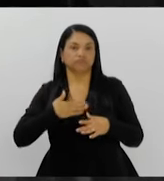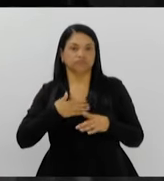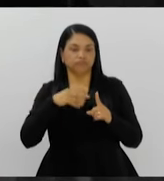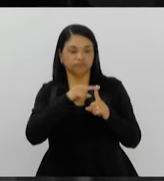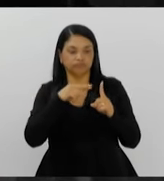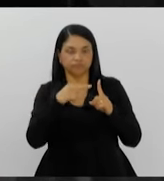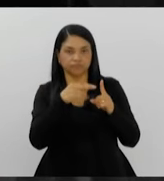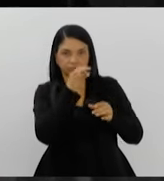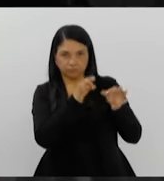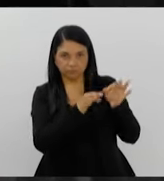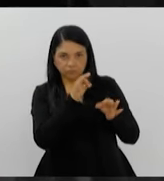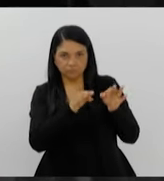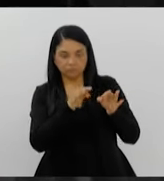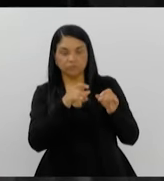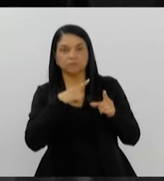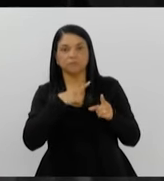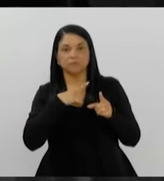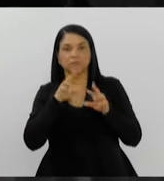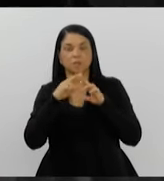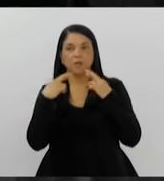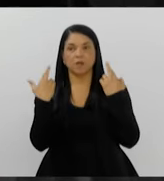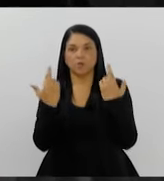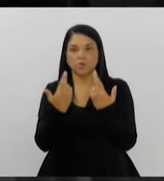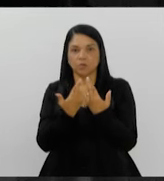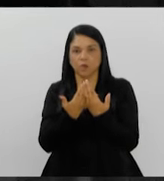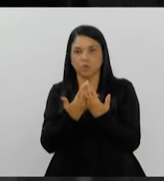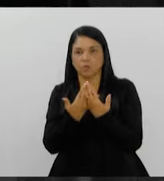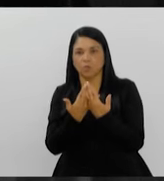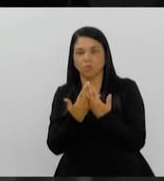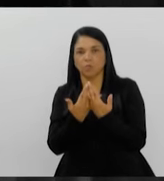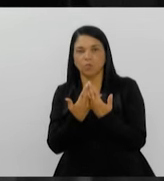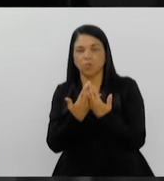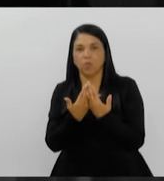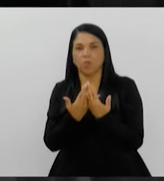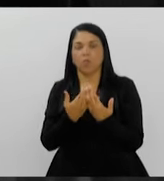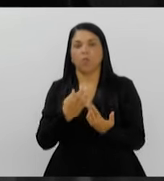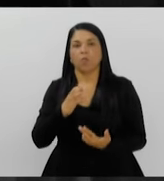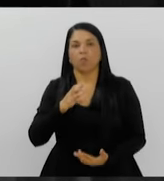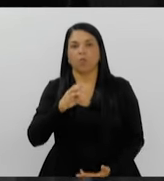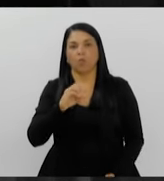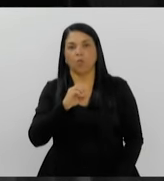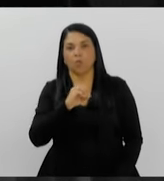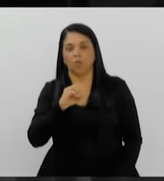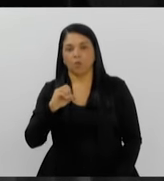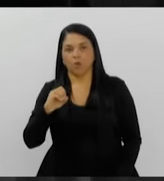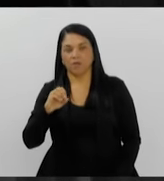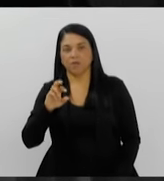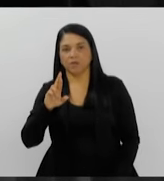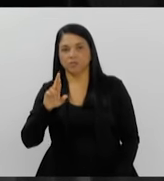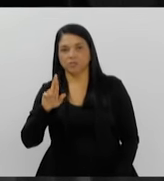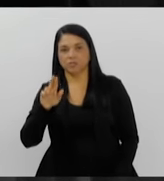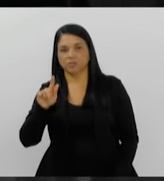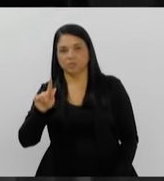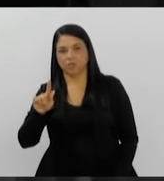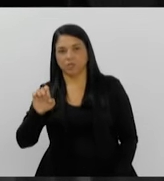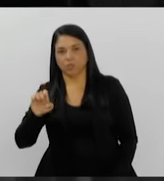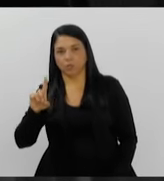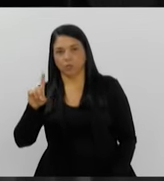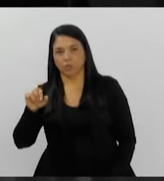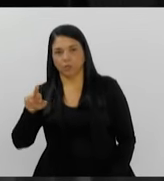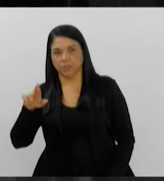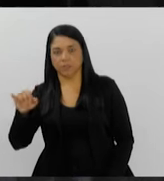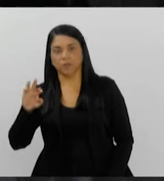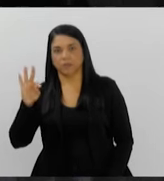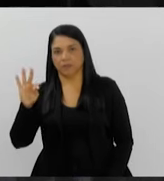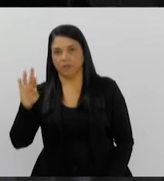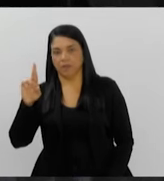jurídico que houvesse uma reunião com a corregedoria do TRE para que a gente pudesse no